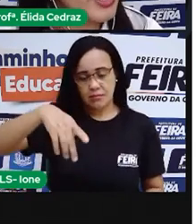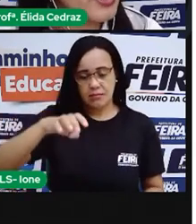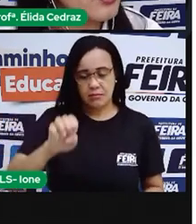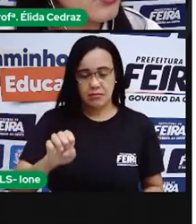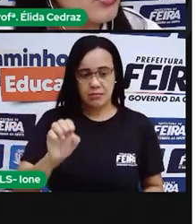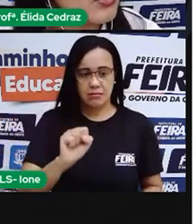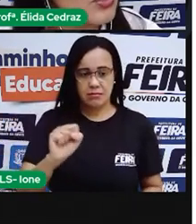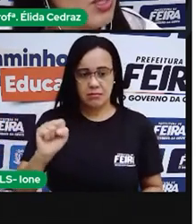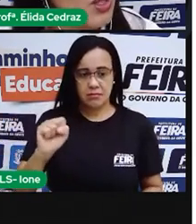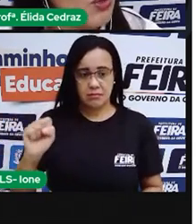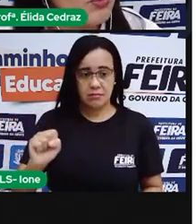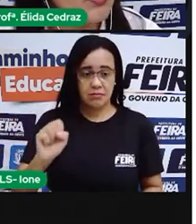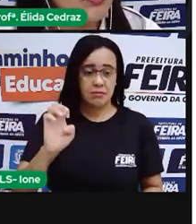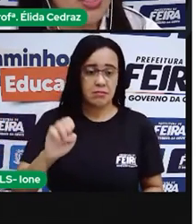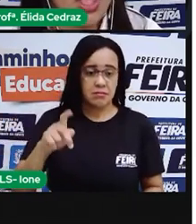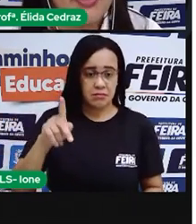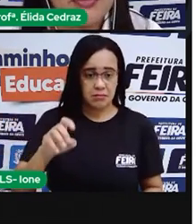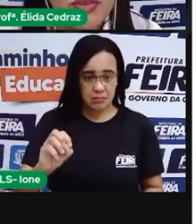girassol,